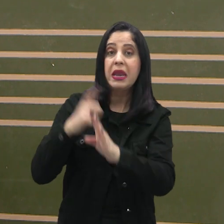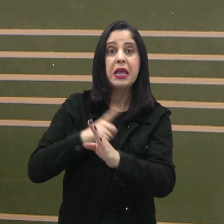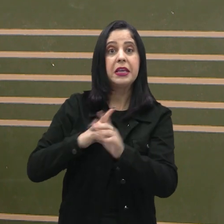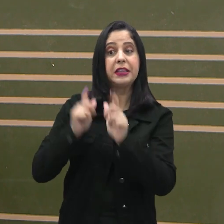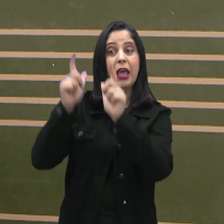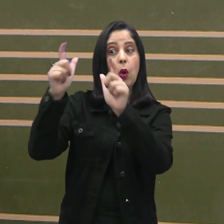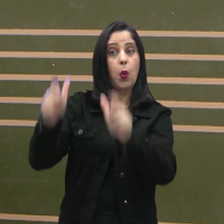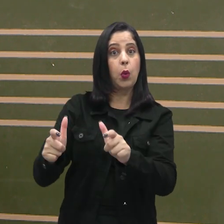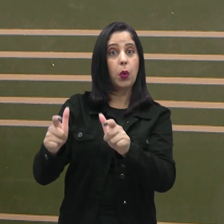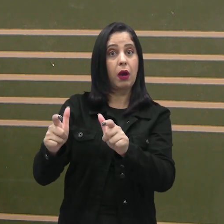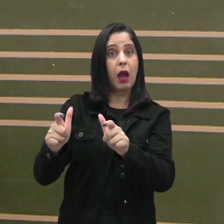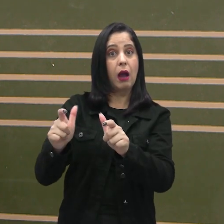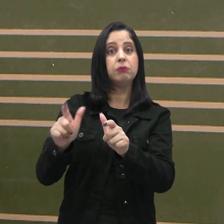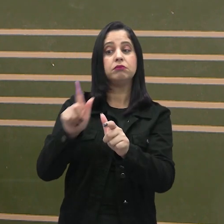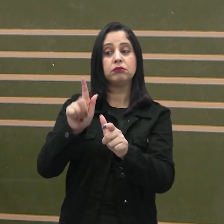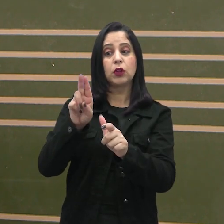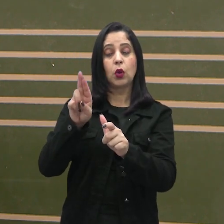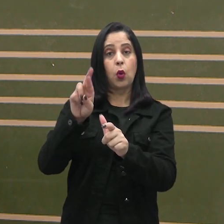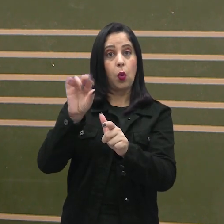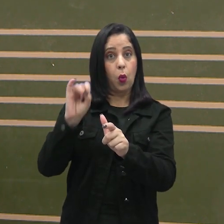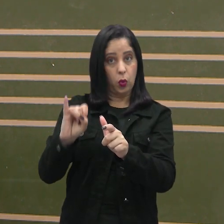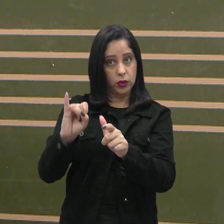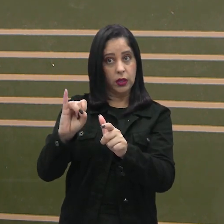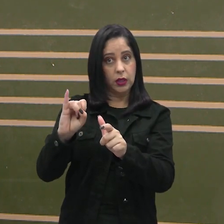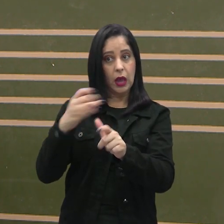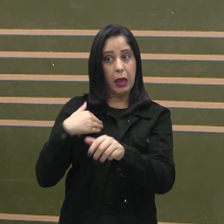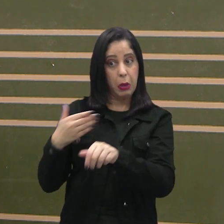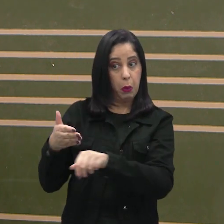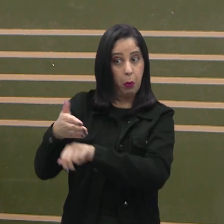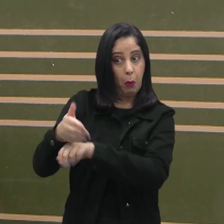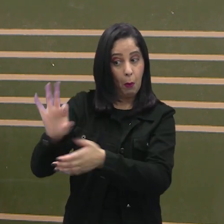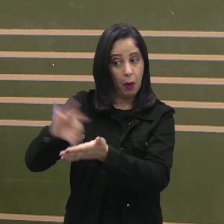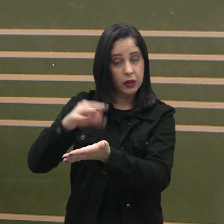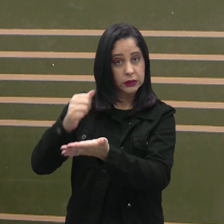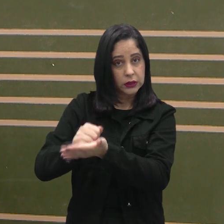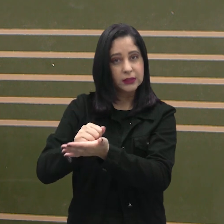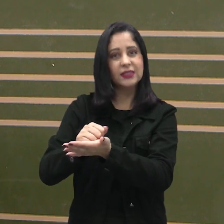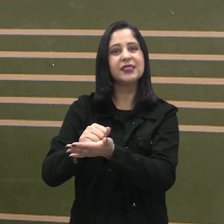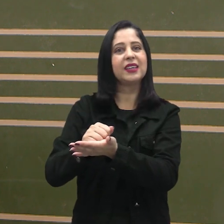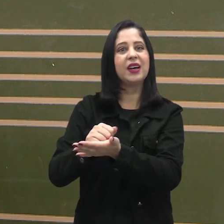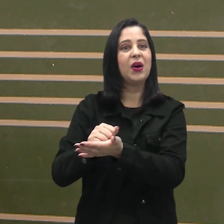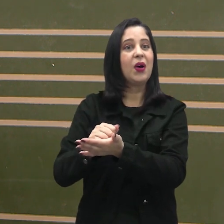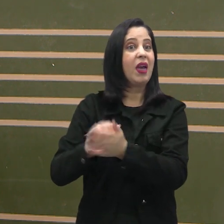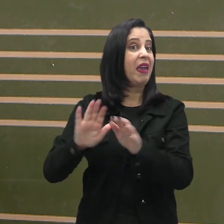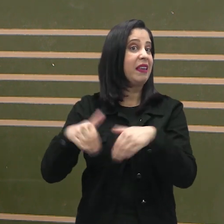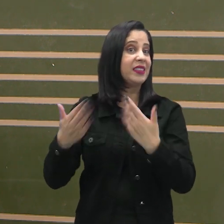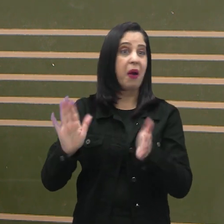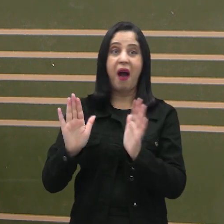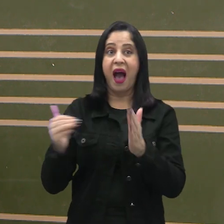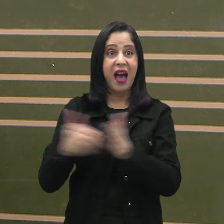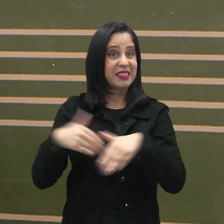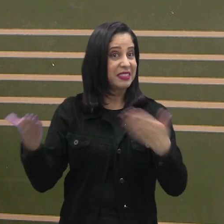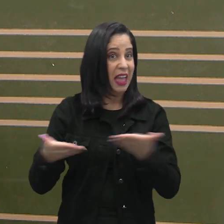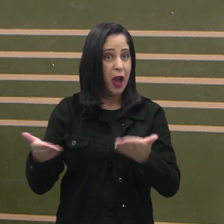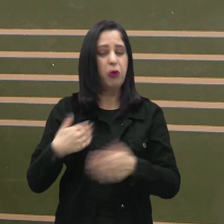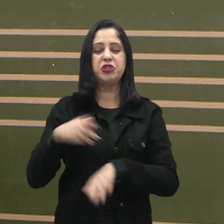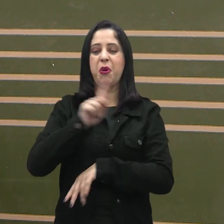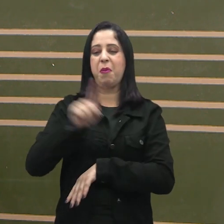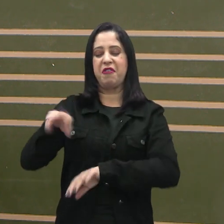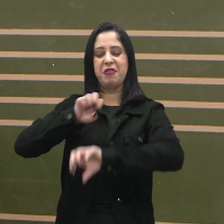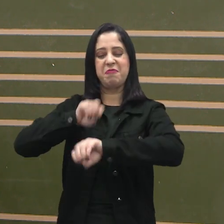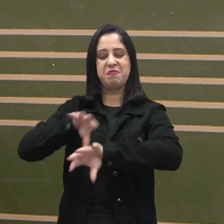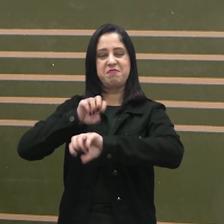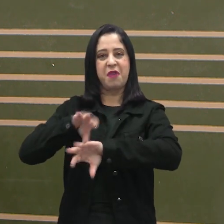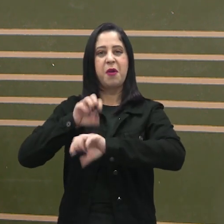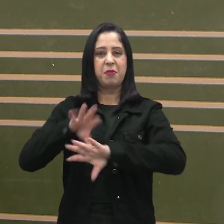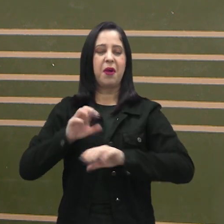aberto para professor de trompete, me inscrevi, daí a gente faz uns testes. E desde então eu não saí mais da sala de aula.